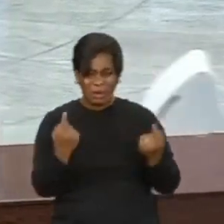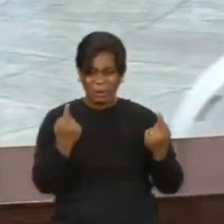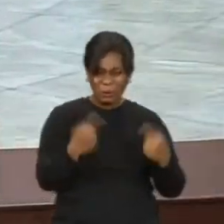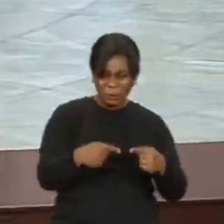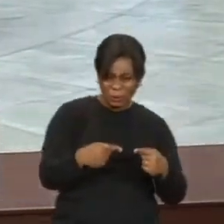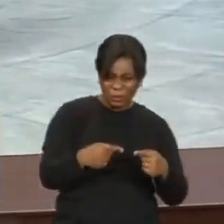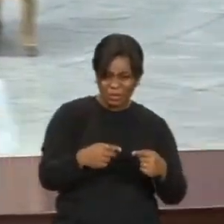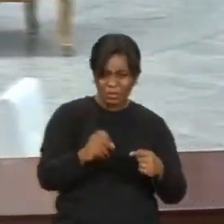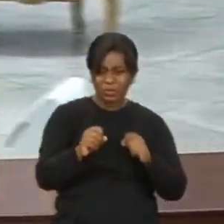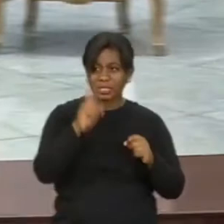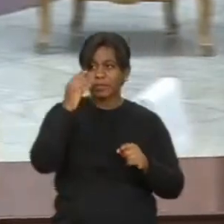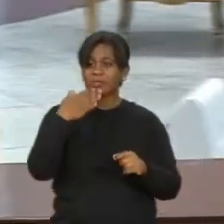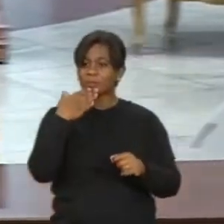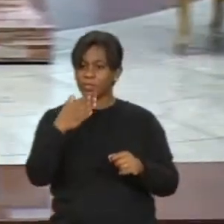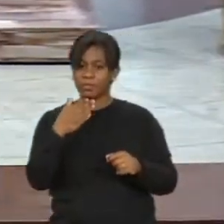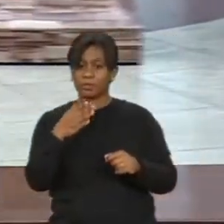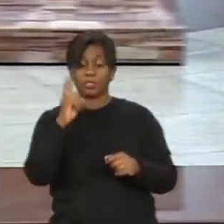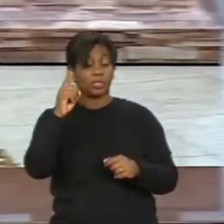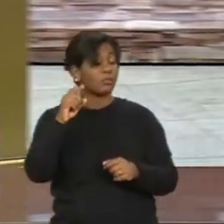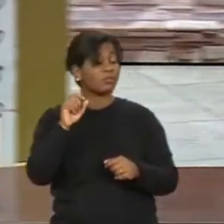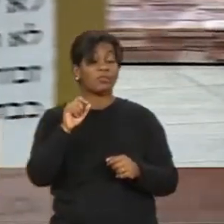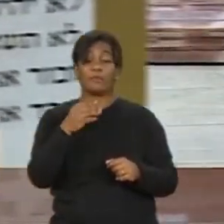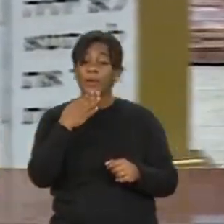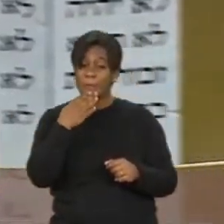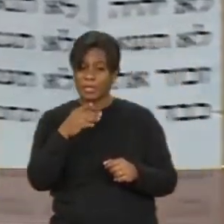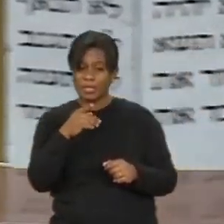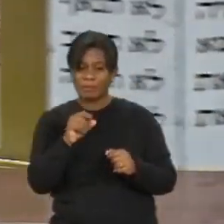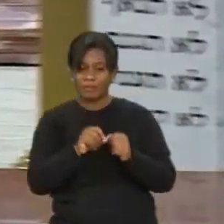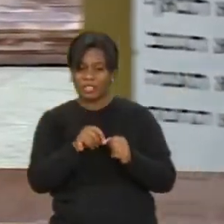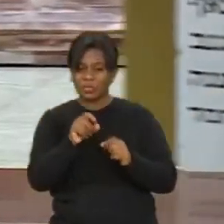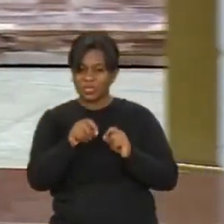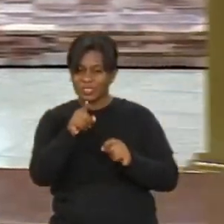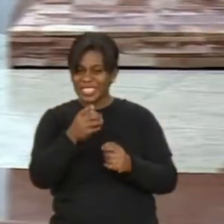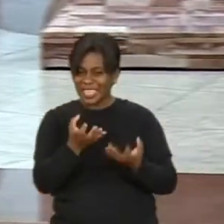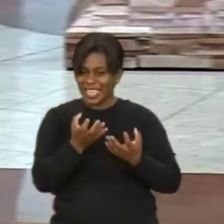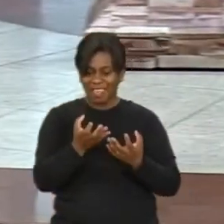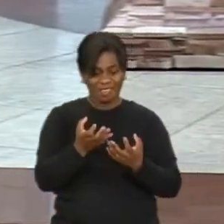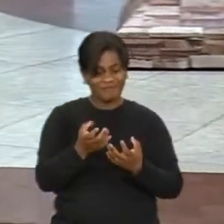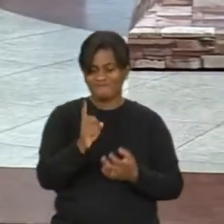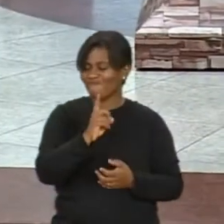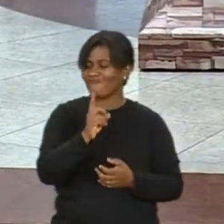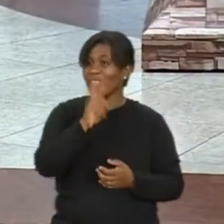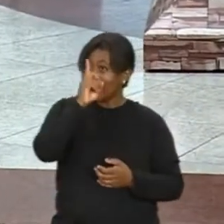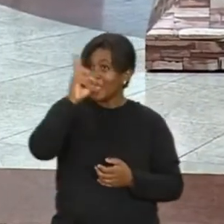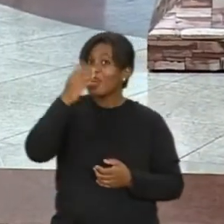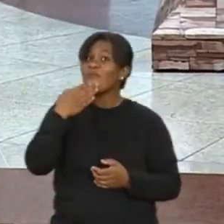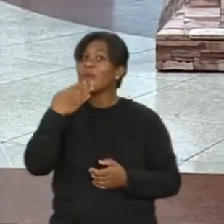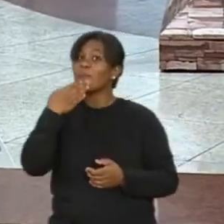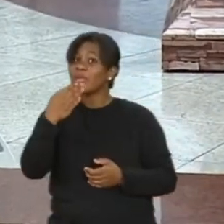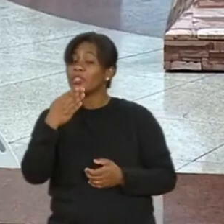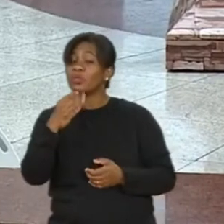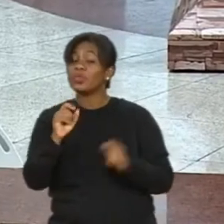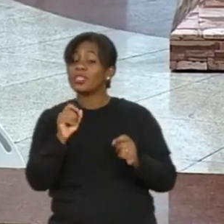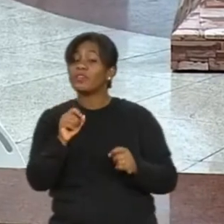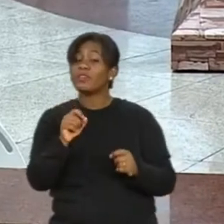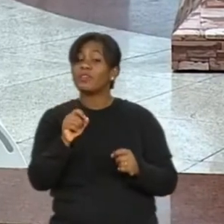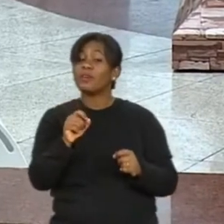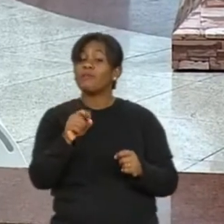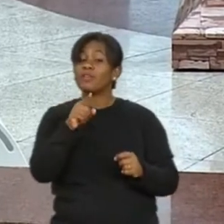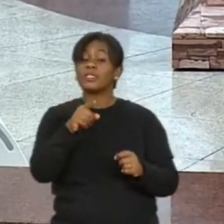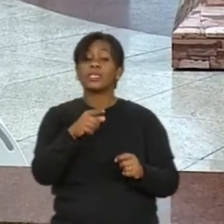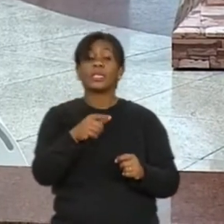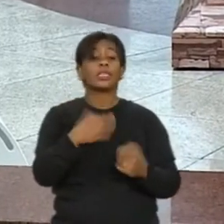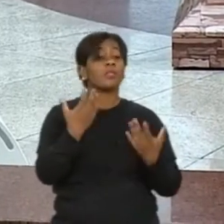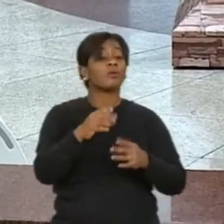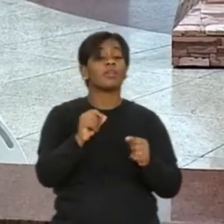pedir para você fazer o que você quer, não vai te pedir para você fazer o que você quer. Deus vai te pedir o que você não quer fazer, e tem que ter fé